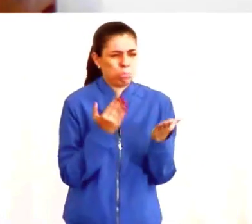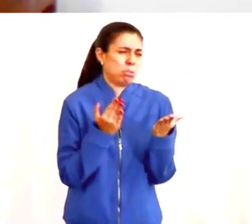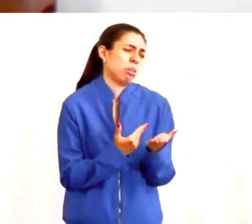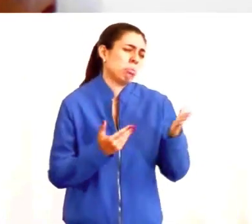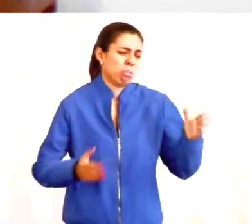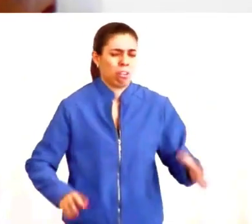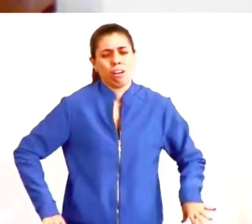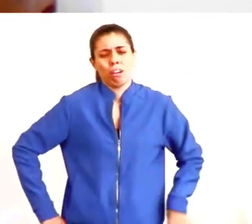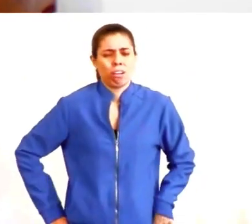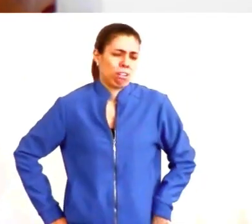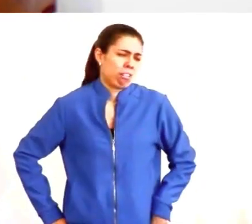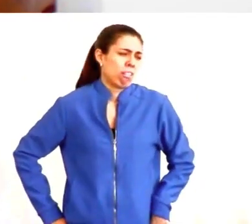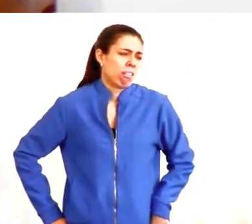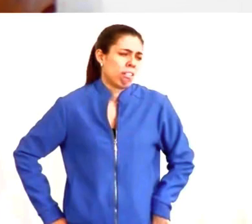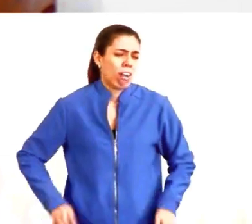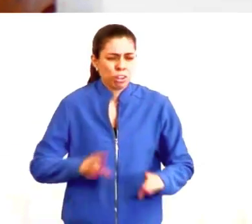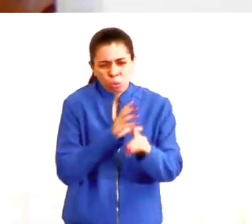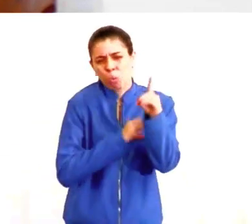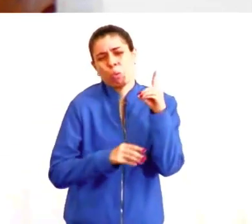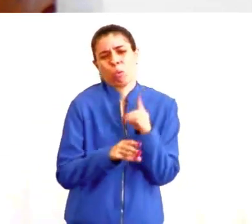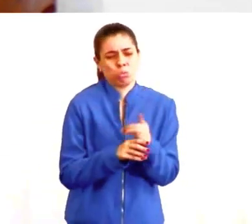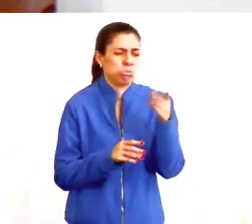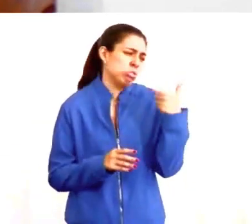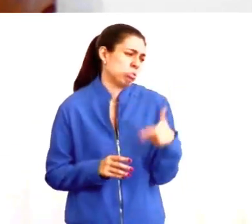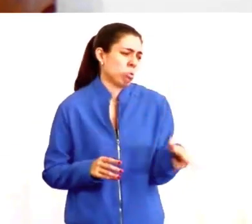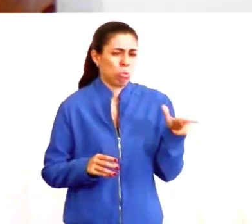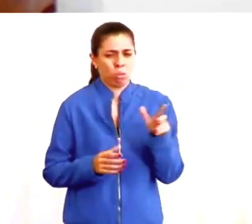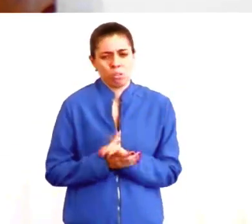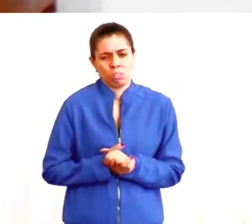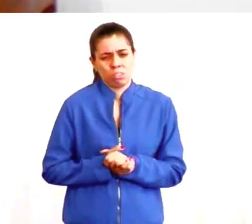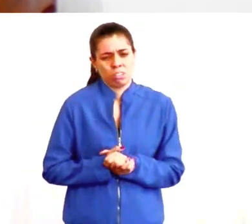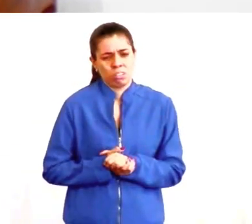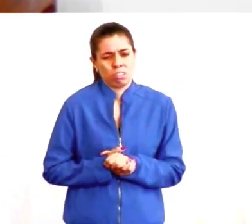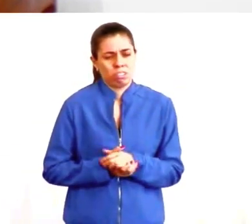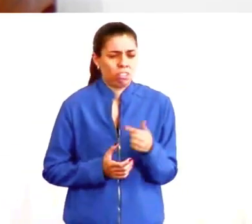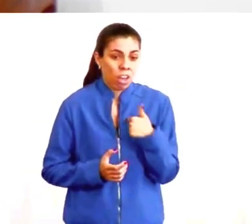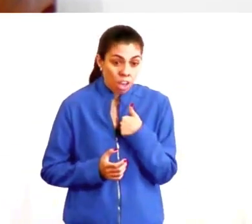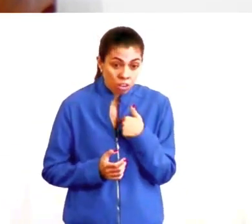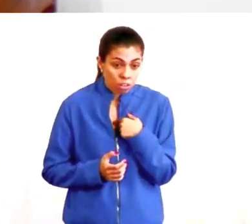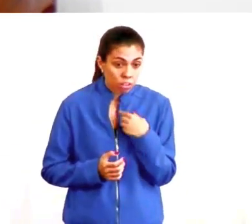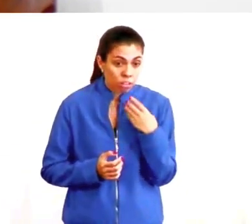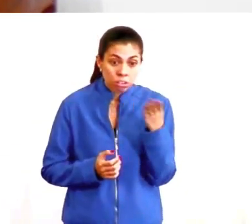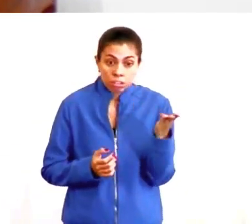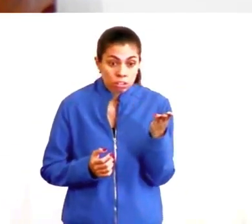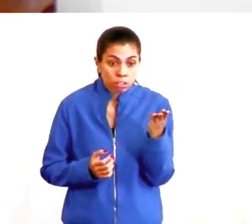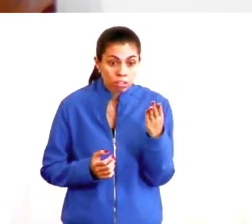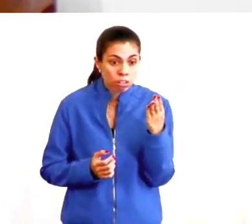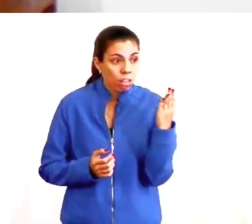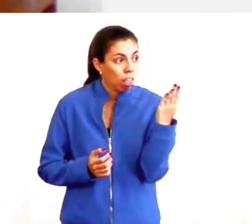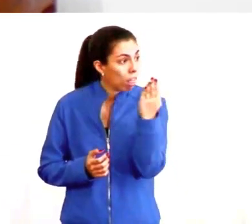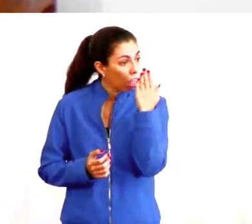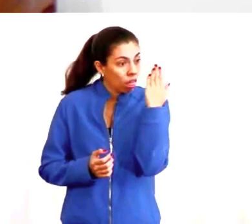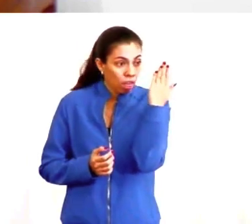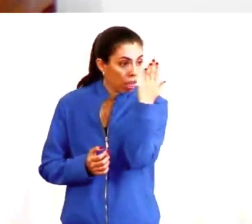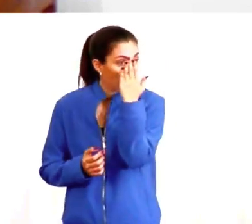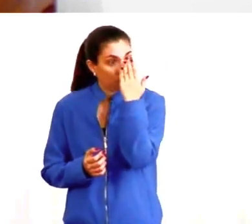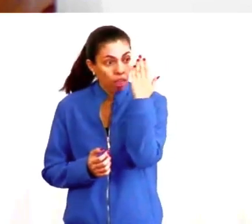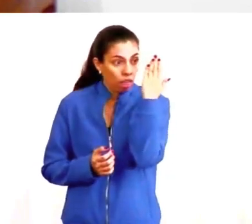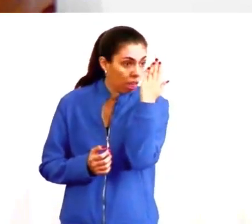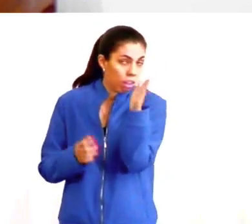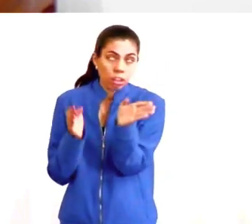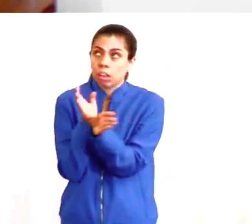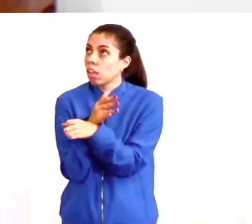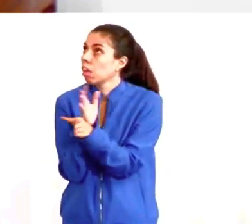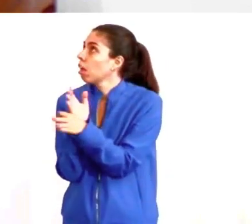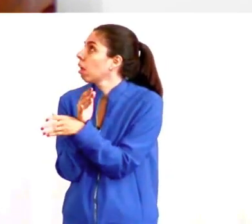testemunho, porque eu estou perdido nas minhas idiosincrasias, nos meus temores, porque na verdade eu estou precisando de